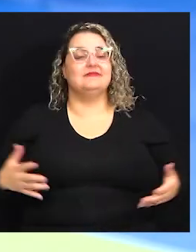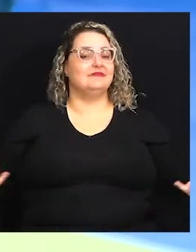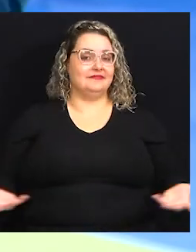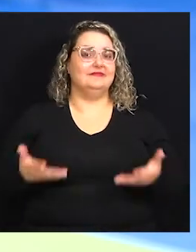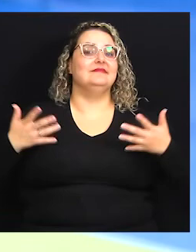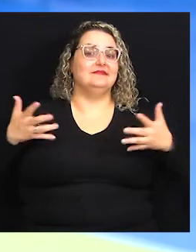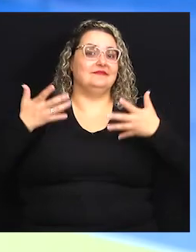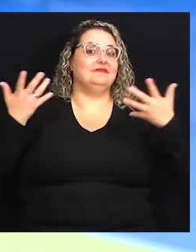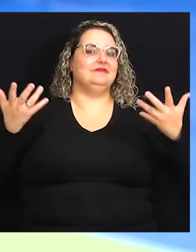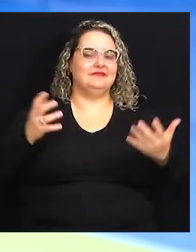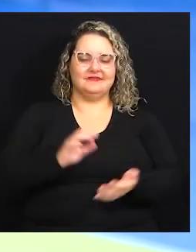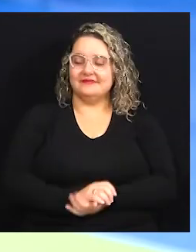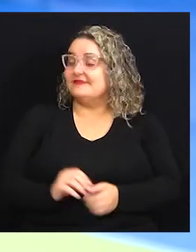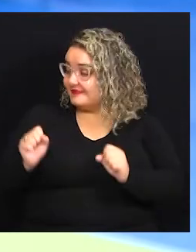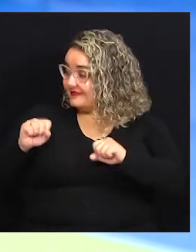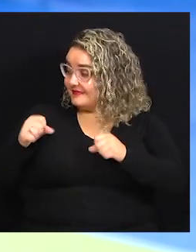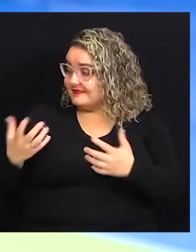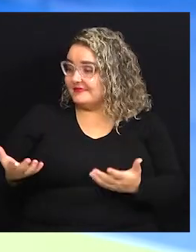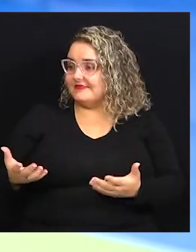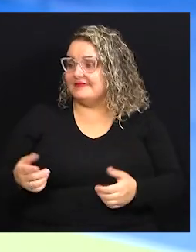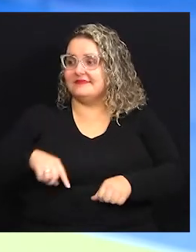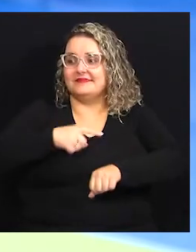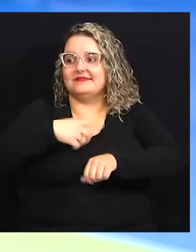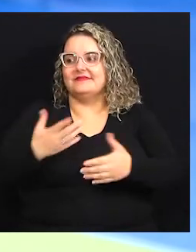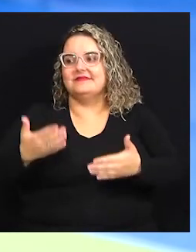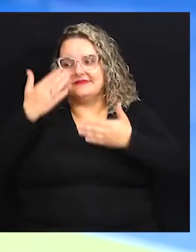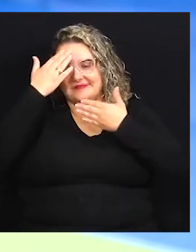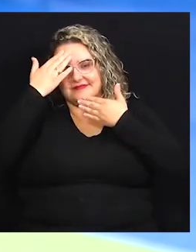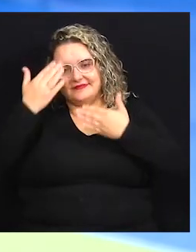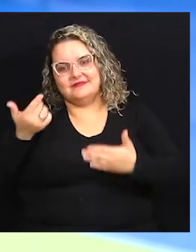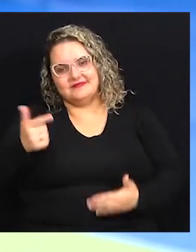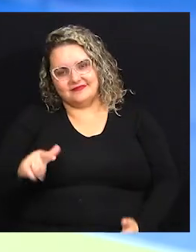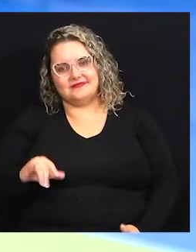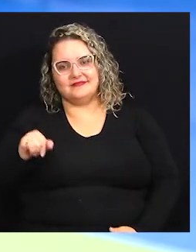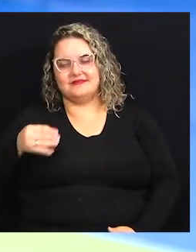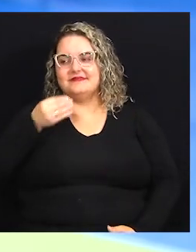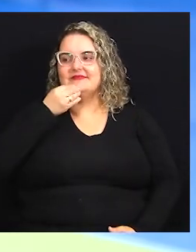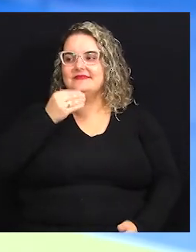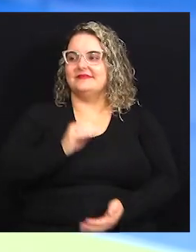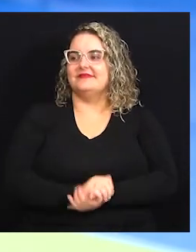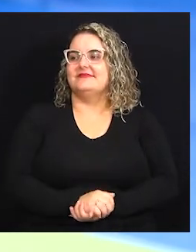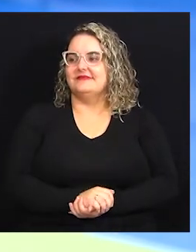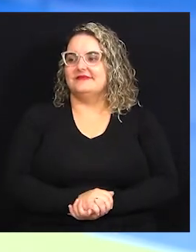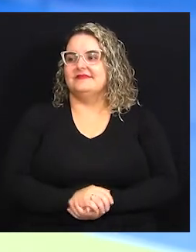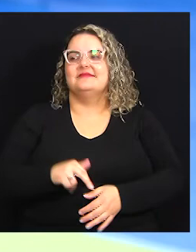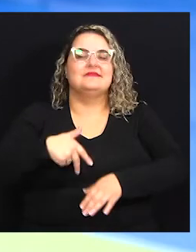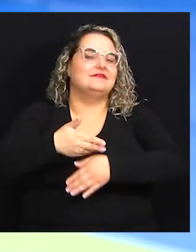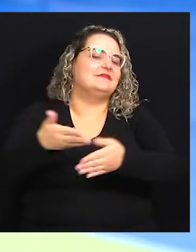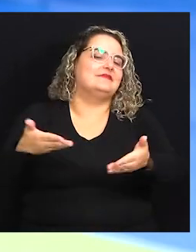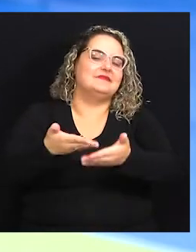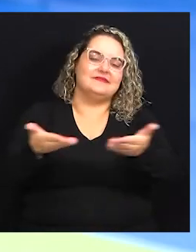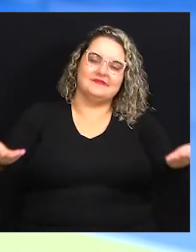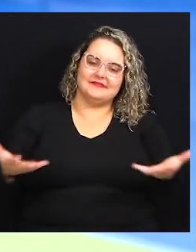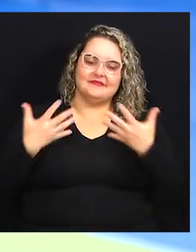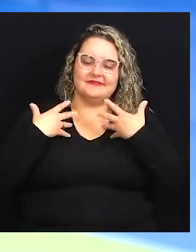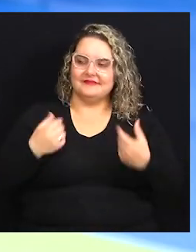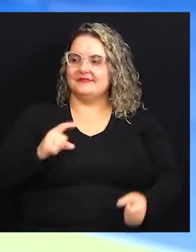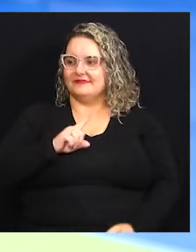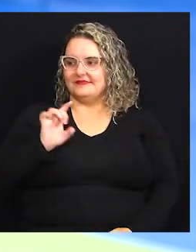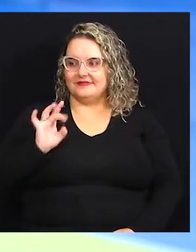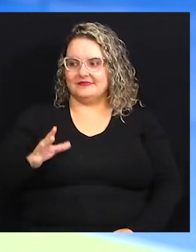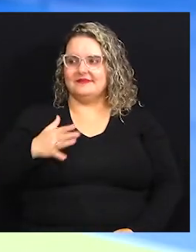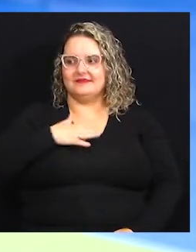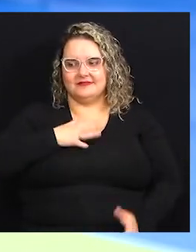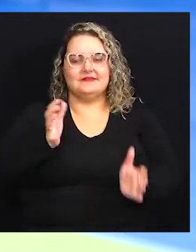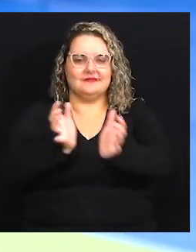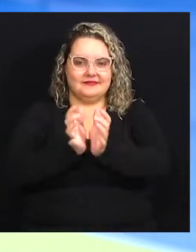Foi tão espontânea, né? Sim. Que o tempo ele voou. Obrigado mais uma vez pela oportunidade. Estarei sempre com as portas abertas. Não